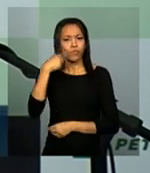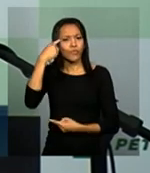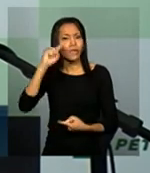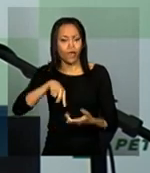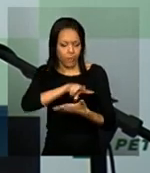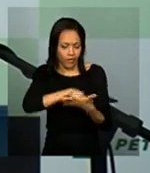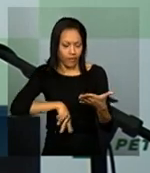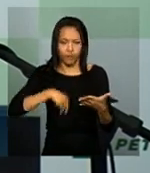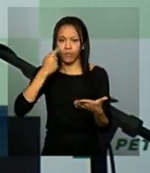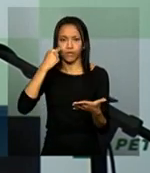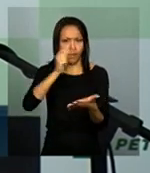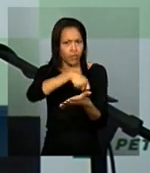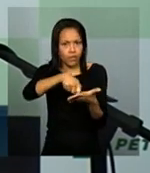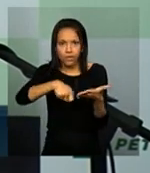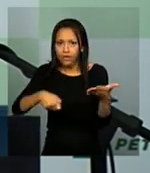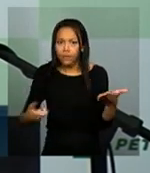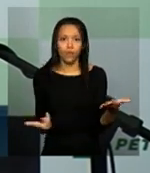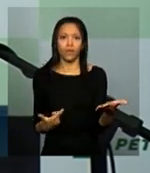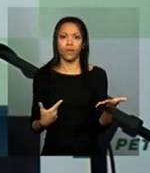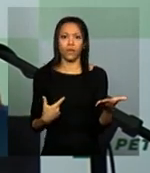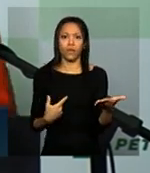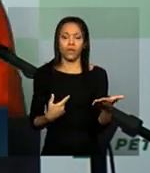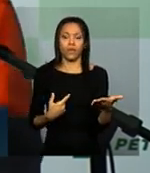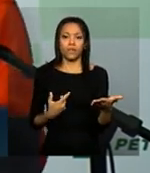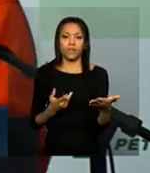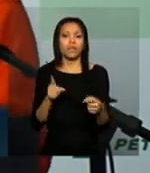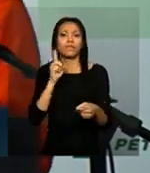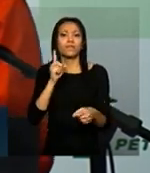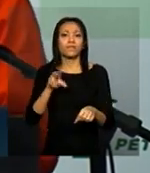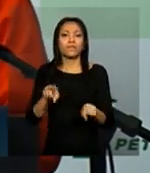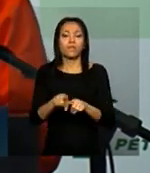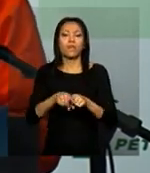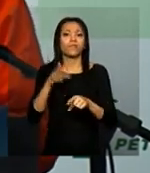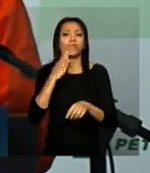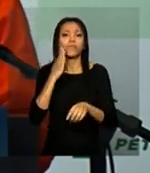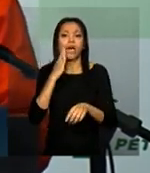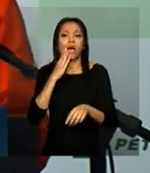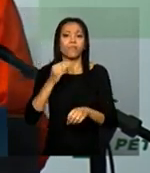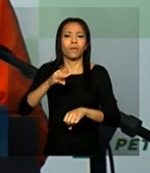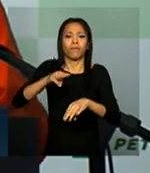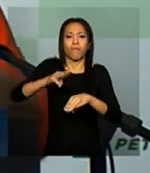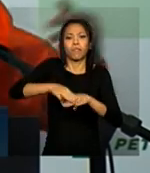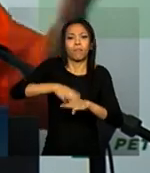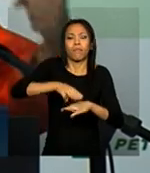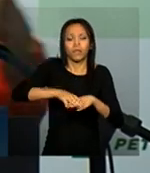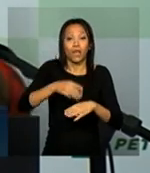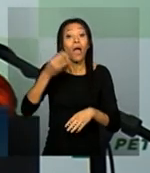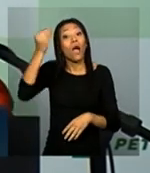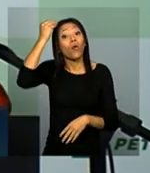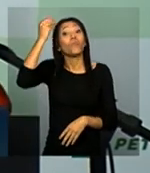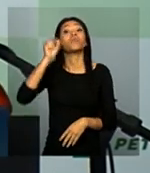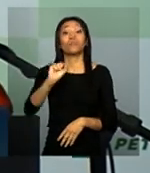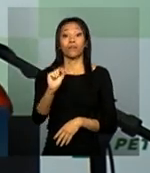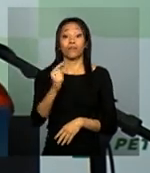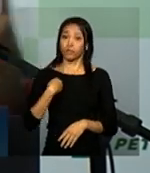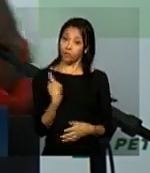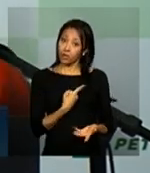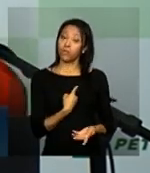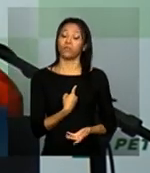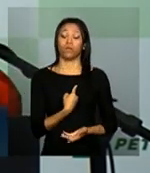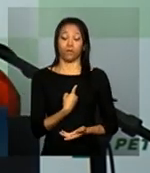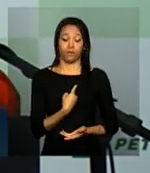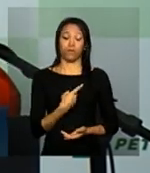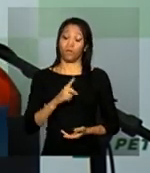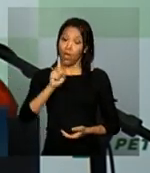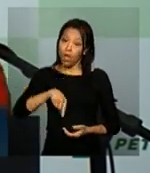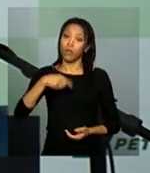não sabe escrever e não domina as contas simples, a culpa é de quem? É de nós.